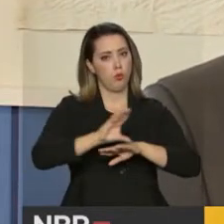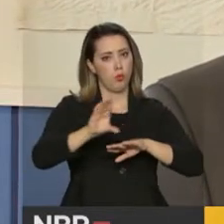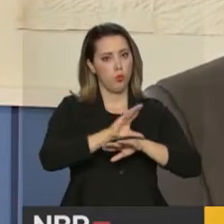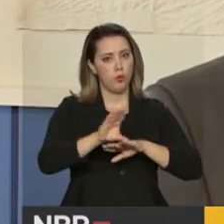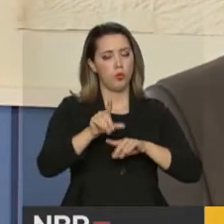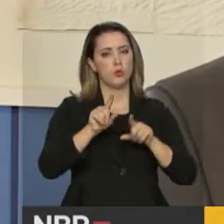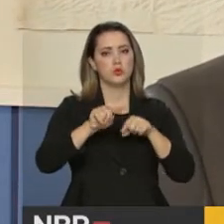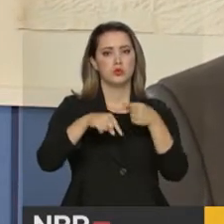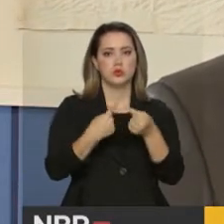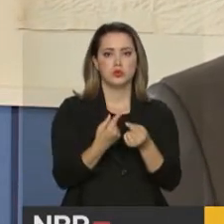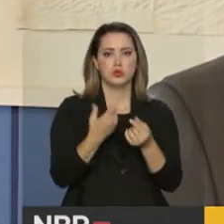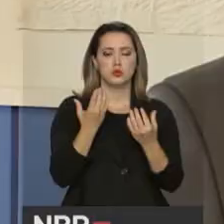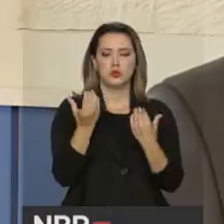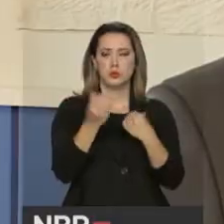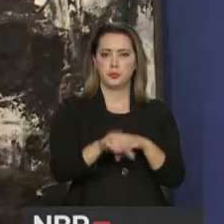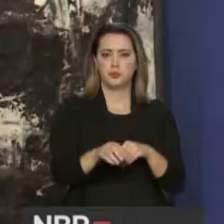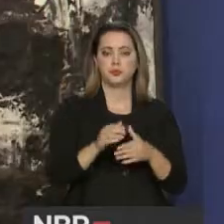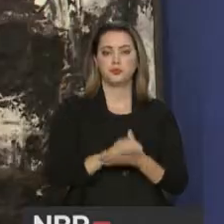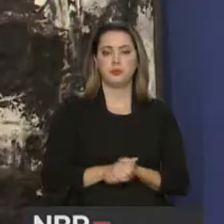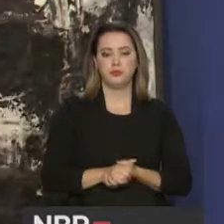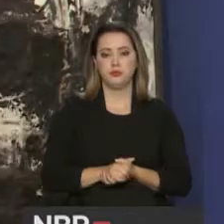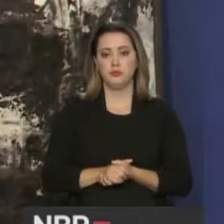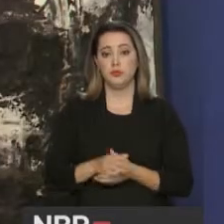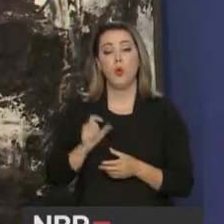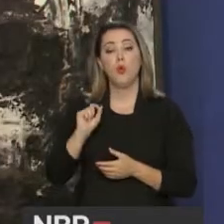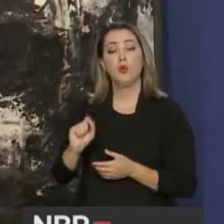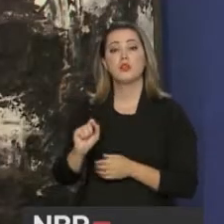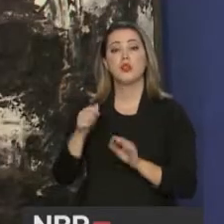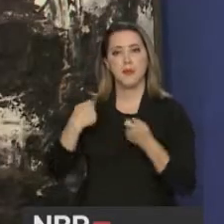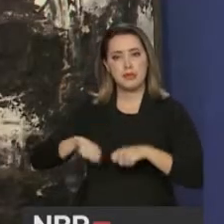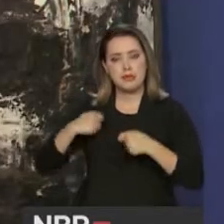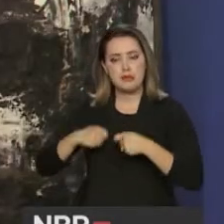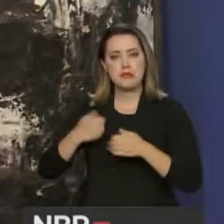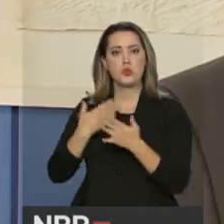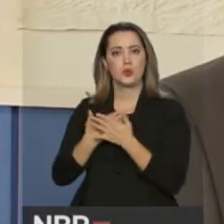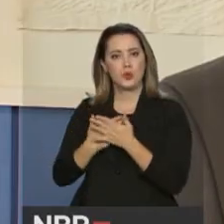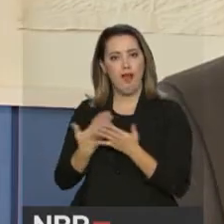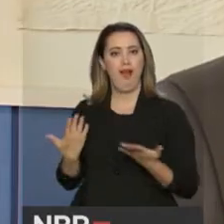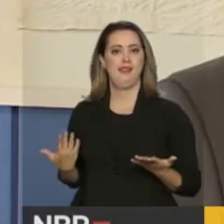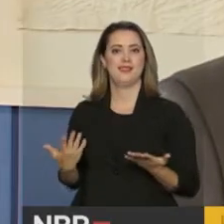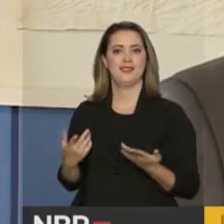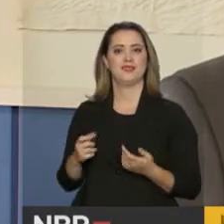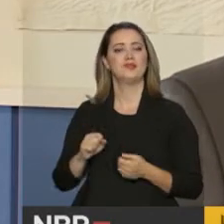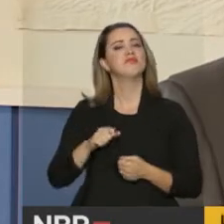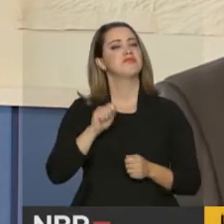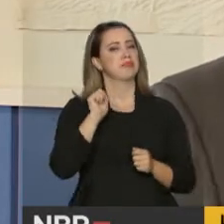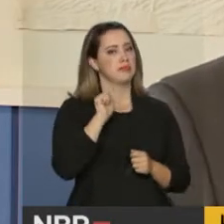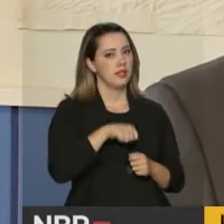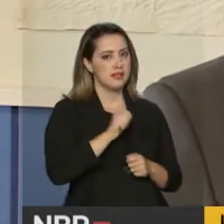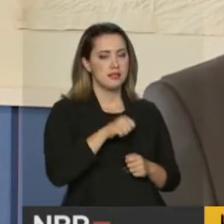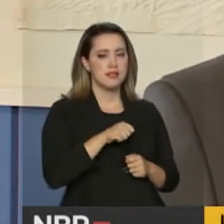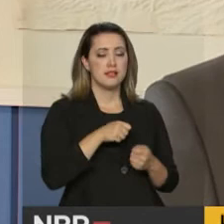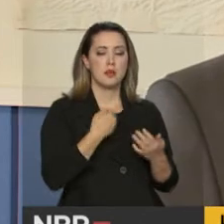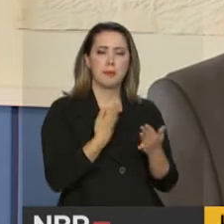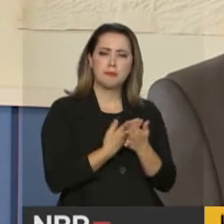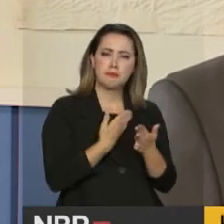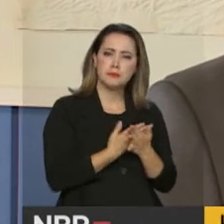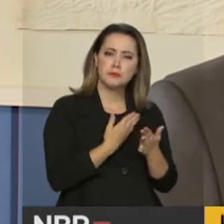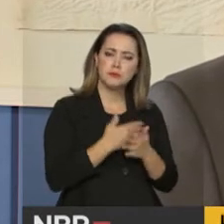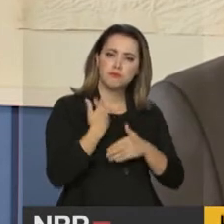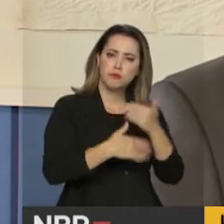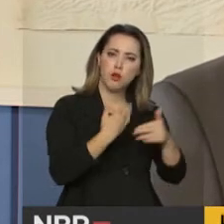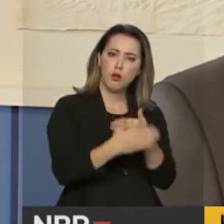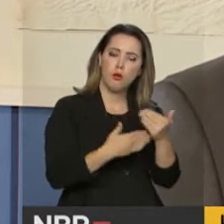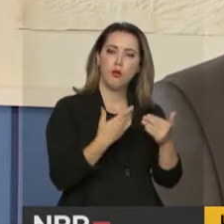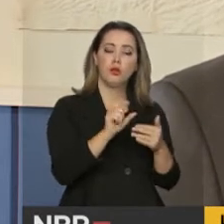formação logo após o concurso. Ou seja, tem que se preparar bastante, né? Tem que se preparar bastante e, ao longo da carreira, nós